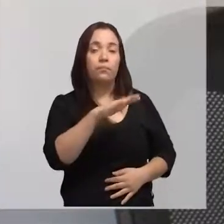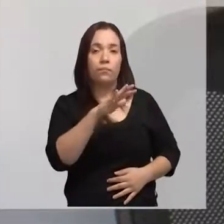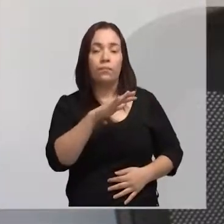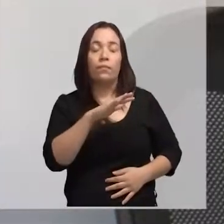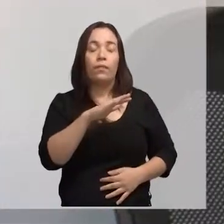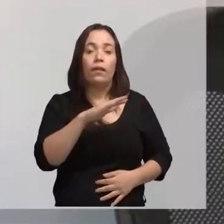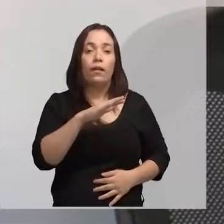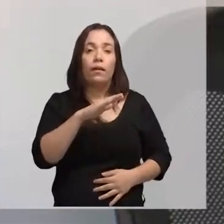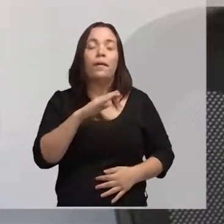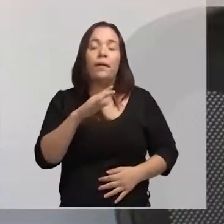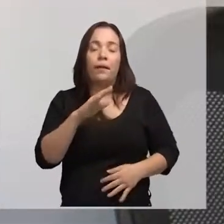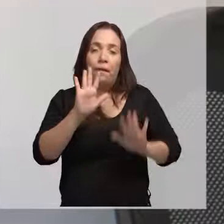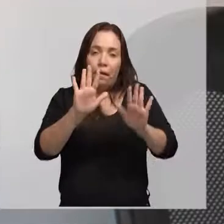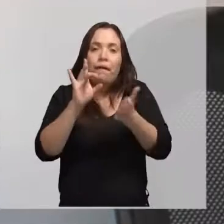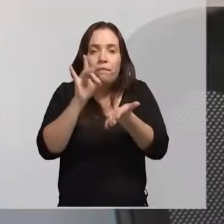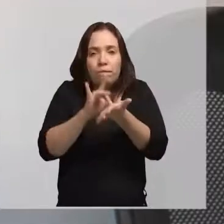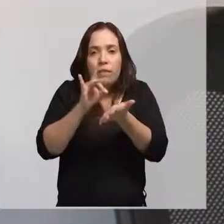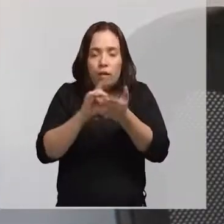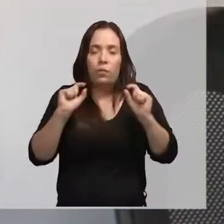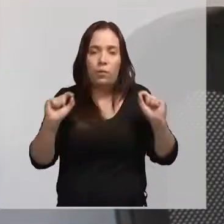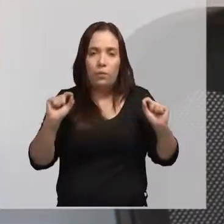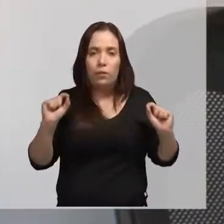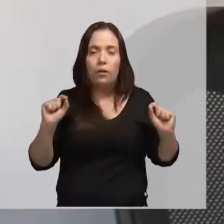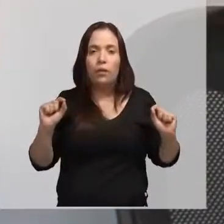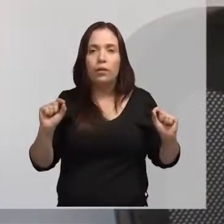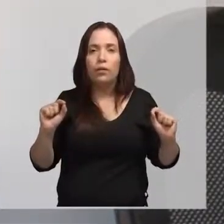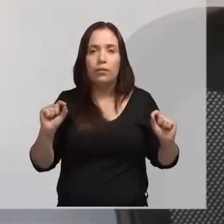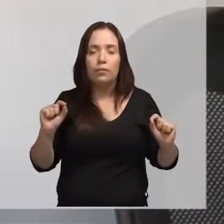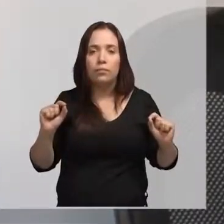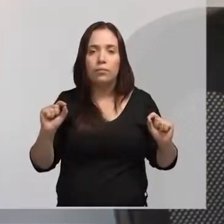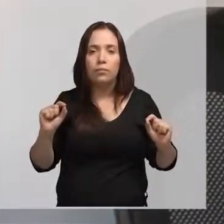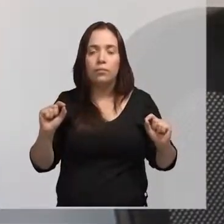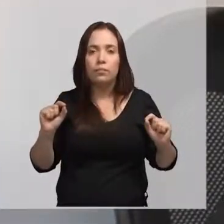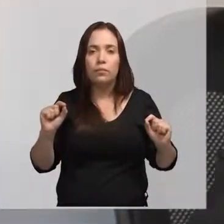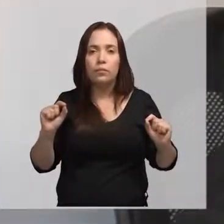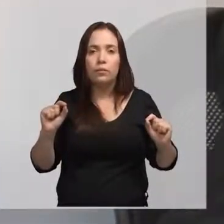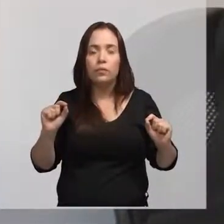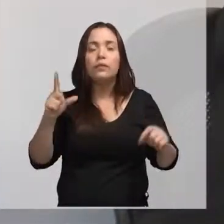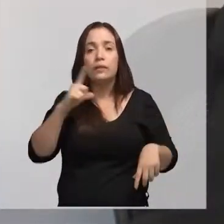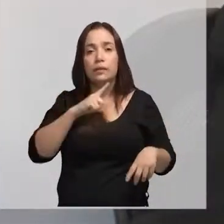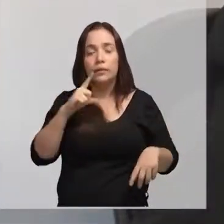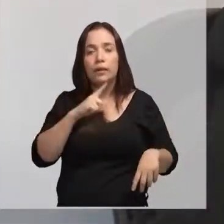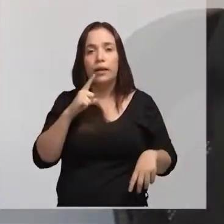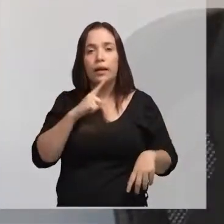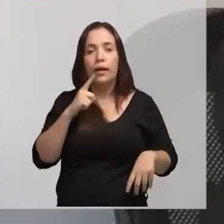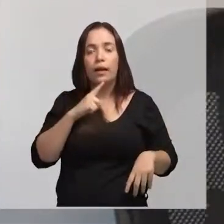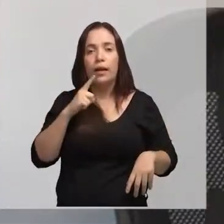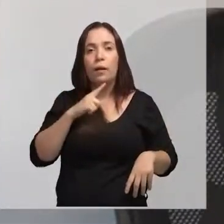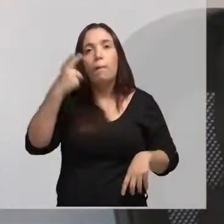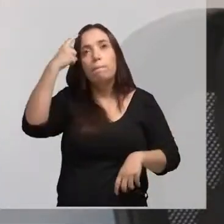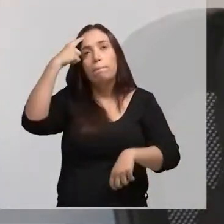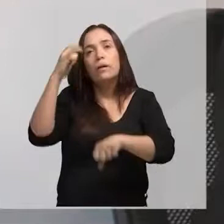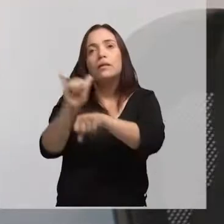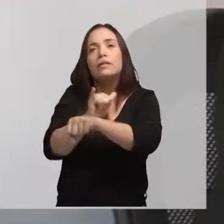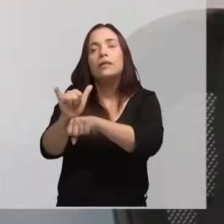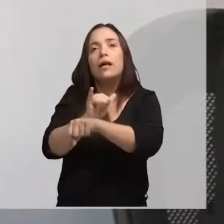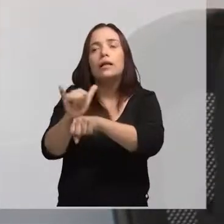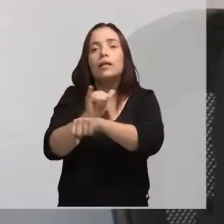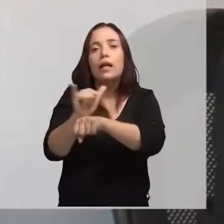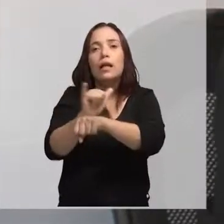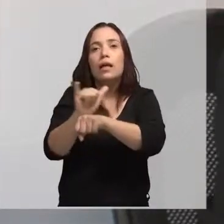a grande realidade é que se esperava que surgisse uma terceira via ou uma candidatura de